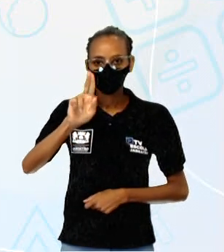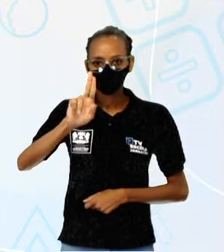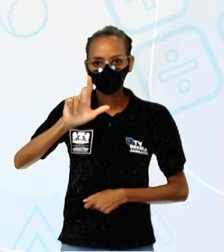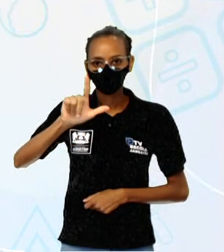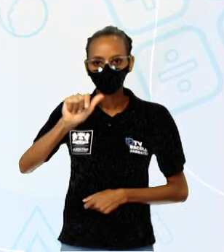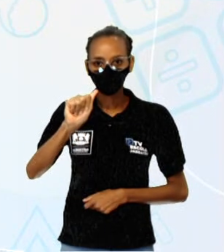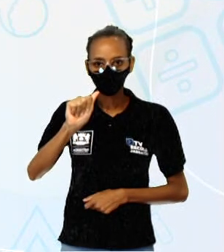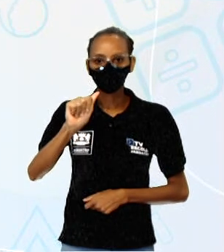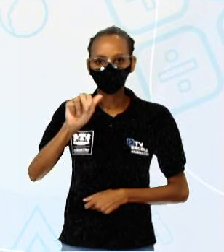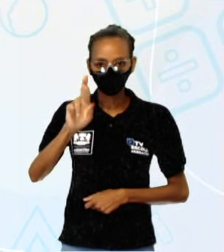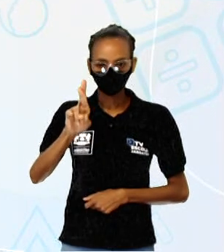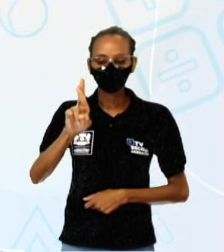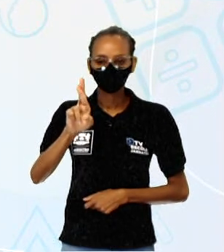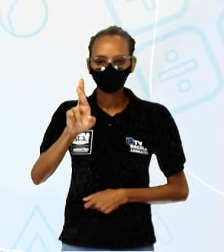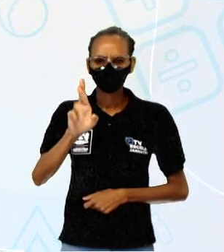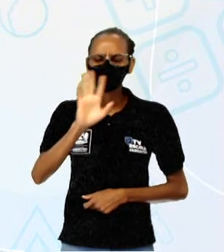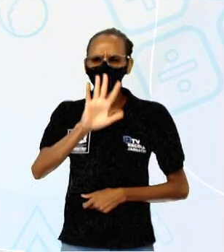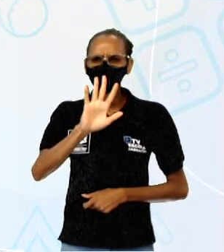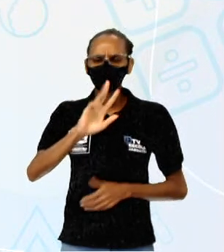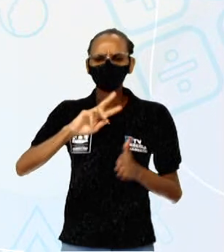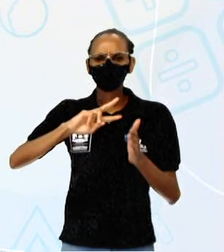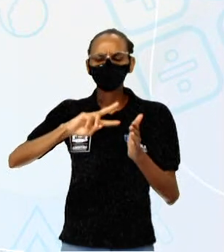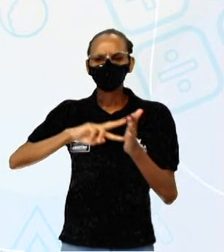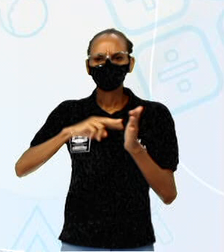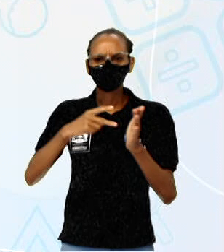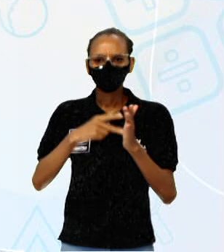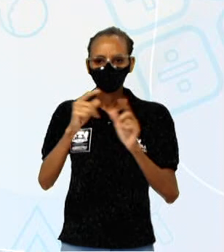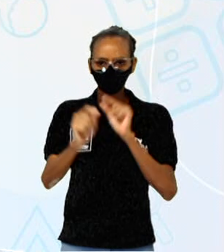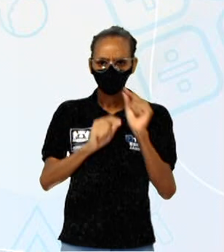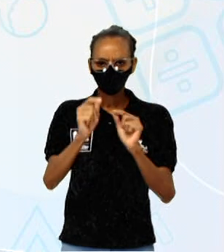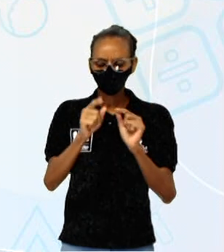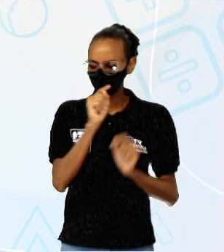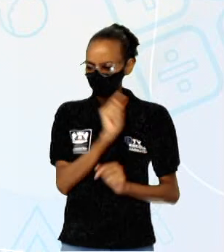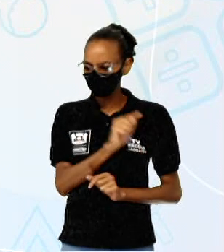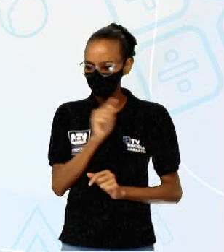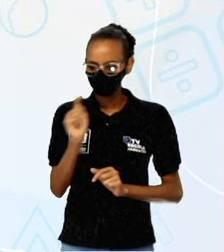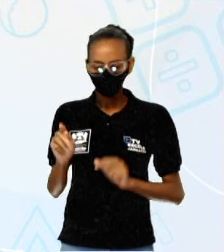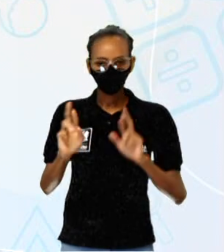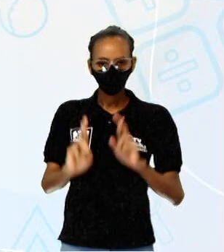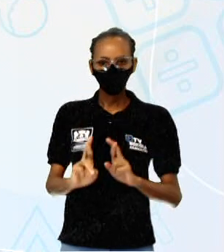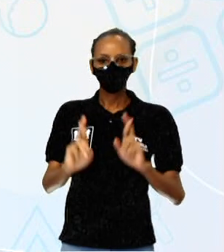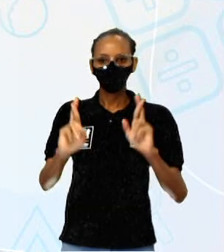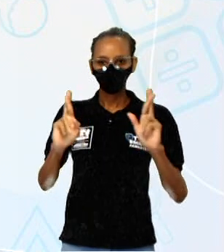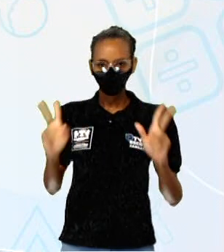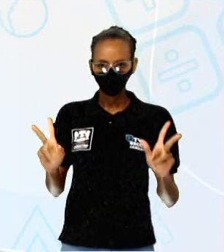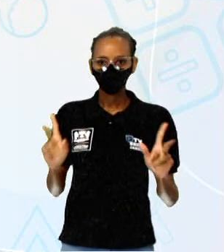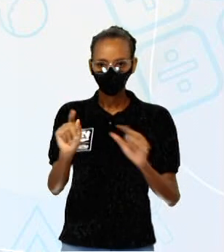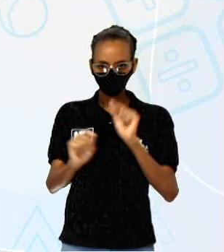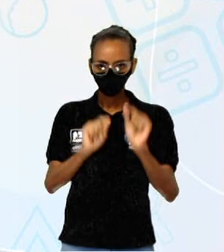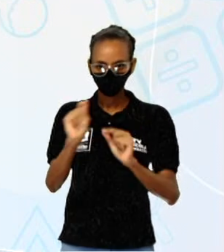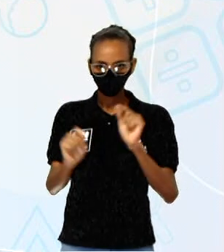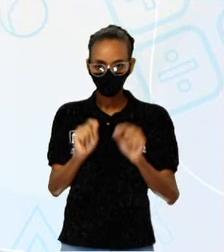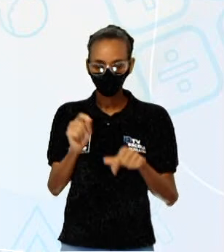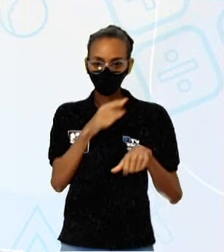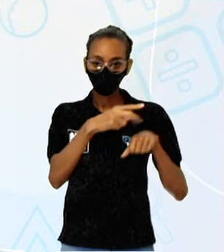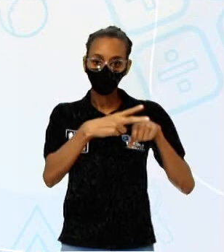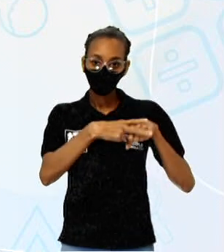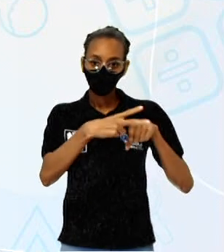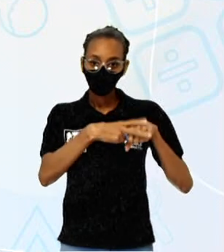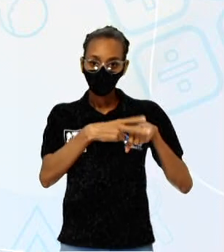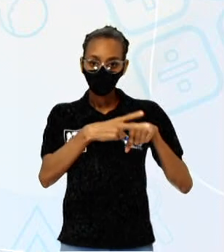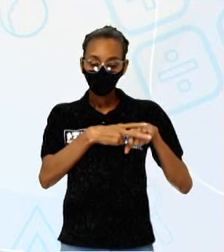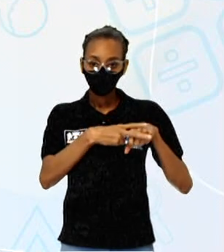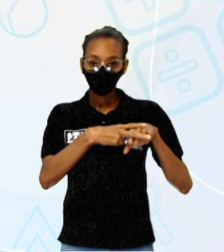irregulares, tá ok? Qual a diferença dos verbos regulares para os verbos irregulares, minha gente? Os verbos regulares, como a gente viu, eles têm o